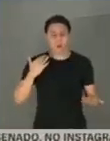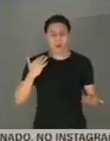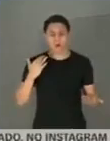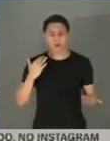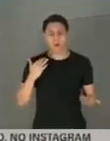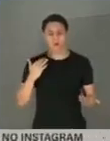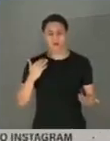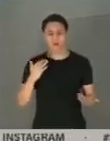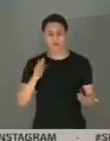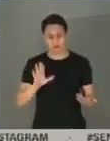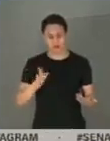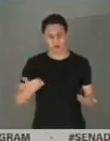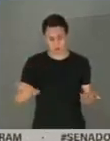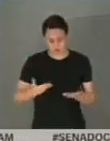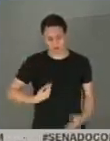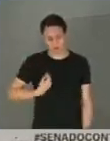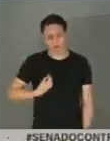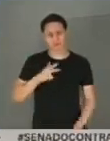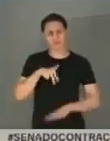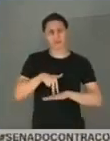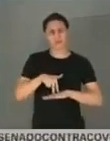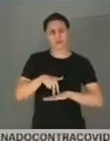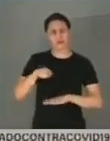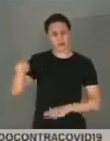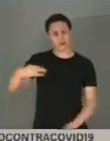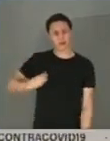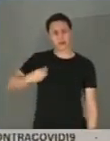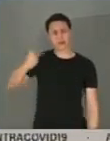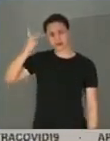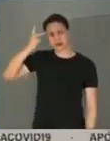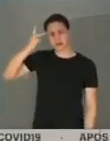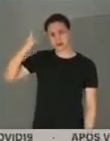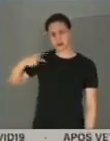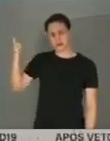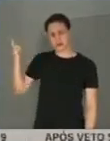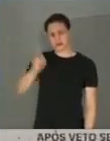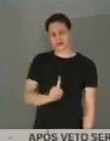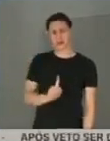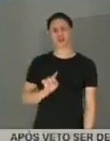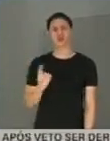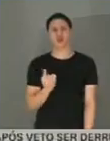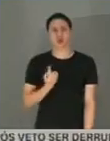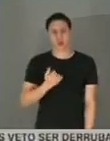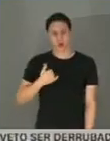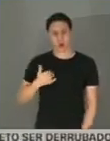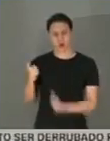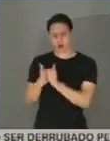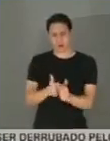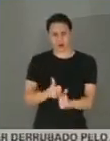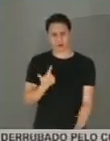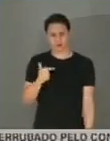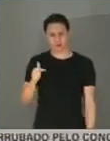e hoje eu estou aqui. Eu vim de São Paulo para Brasília sozinho, sem nenhum acompanhante. Teria sido